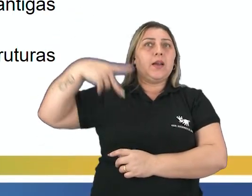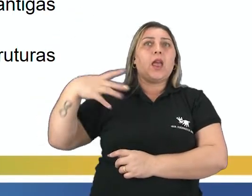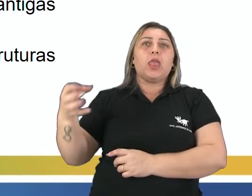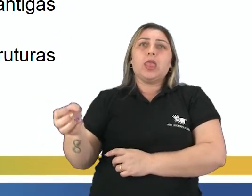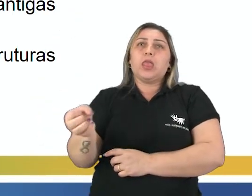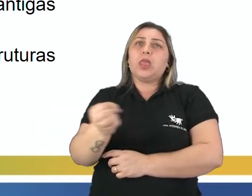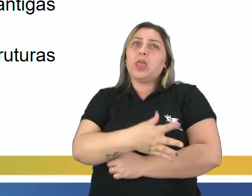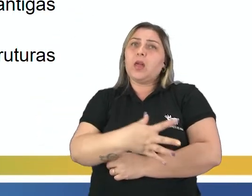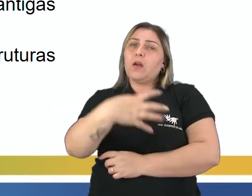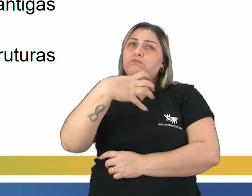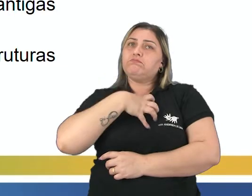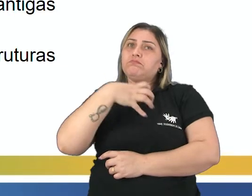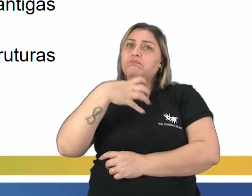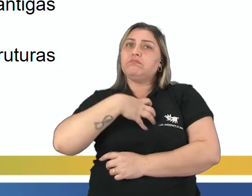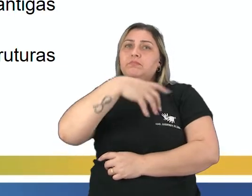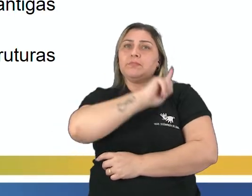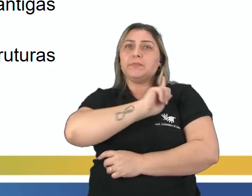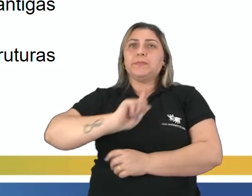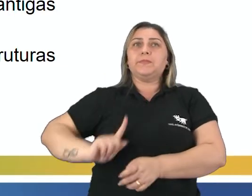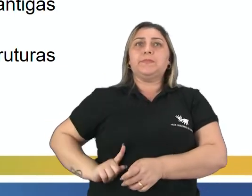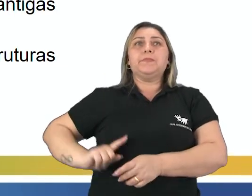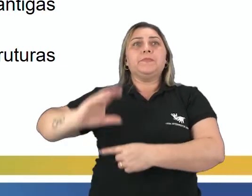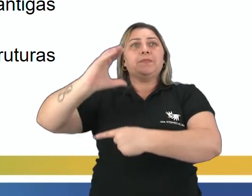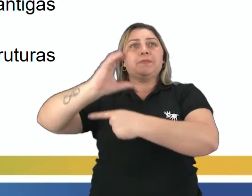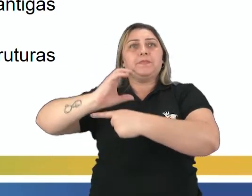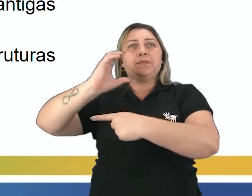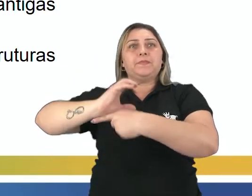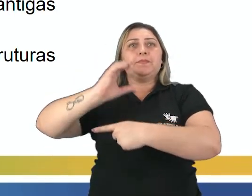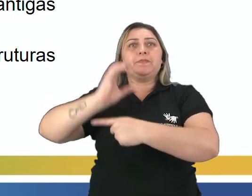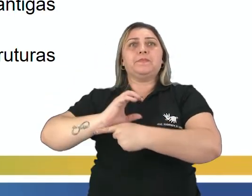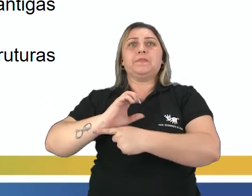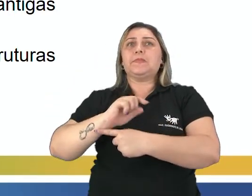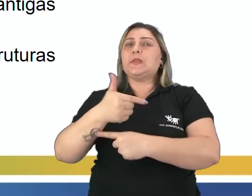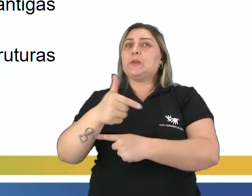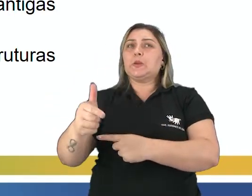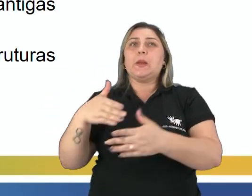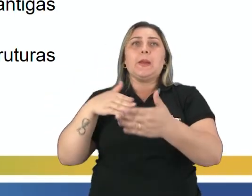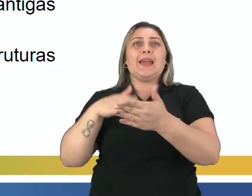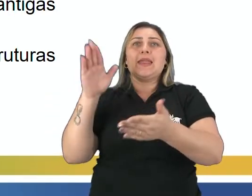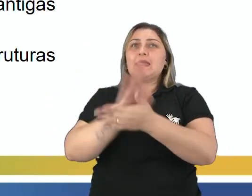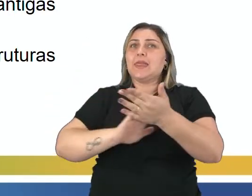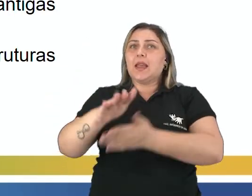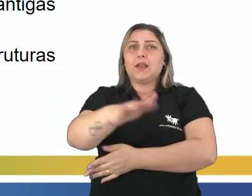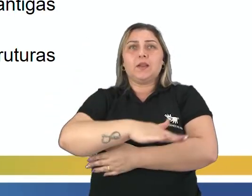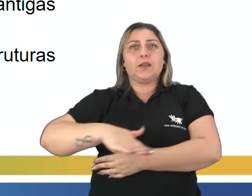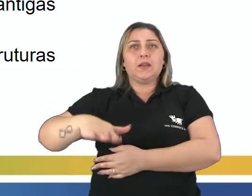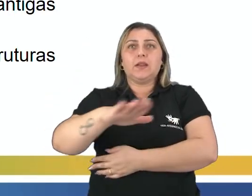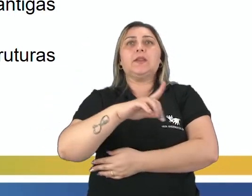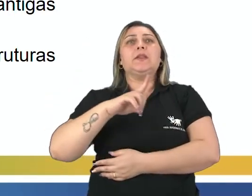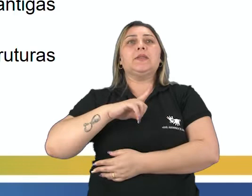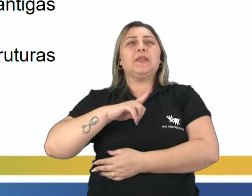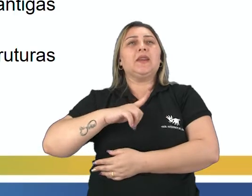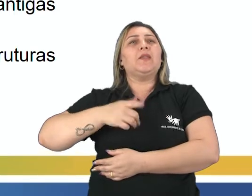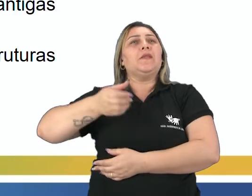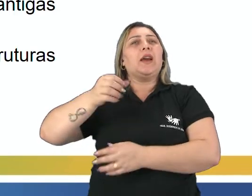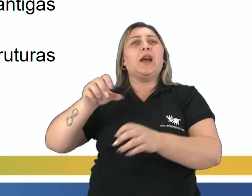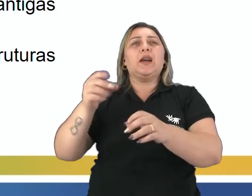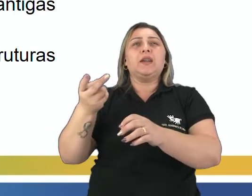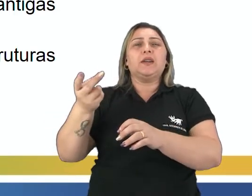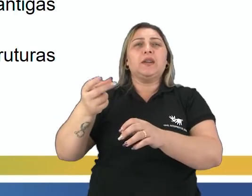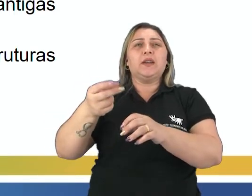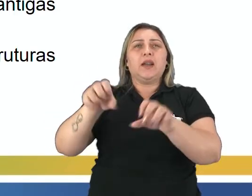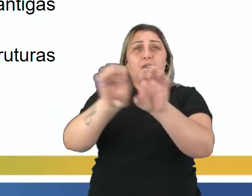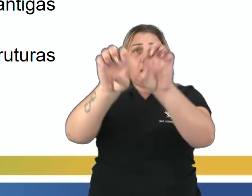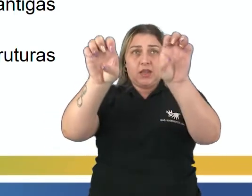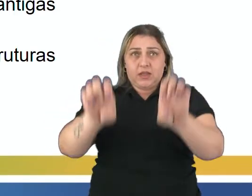monarquia parlamentarista como forma de governo, C, não causou impactos sociais, pois manteve as antigas